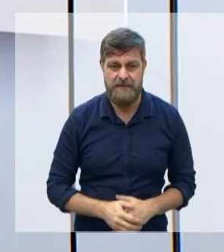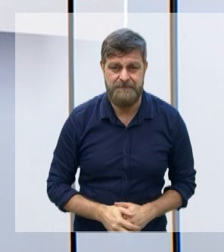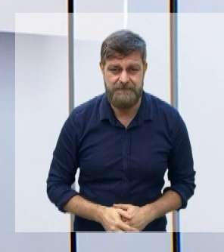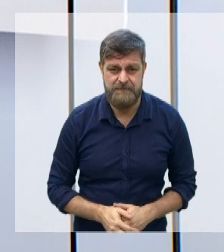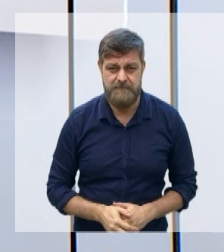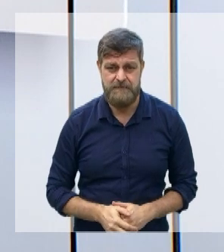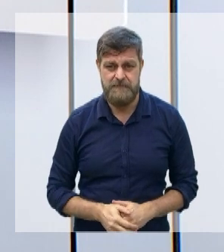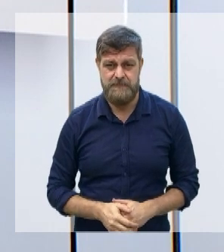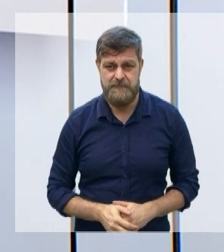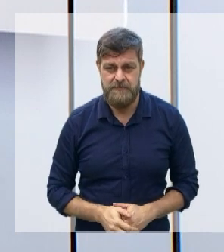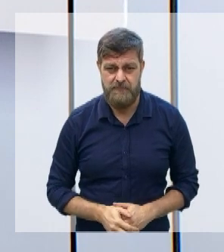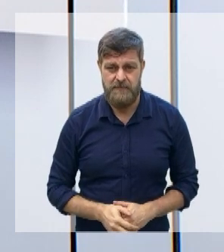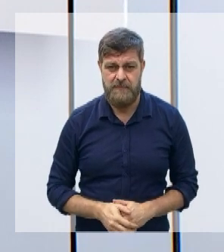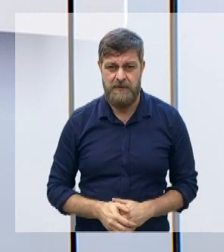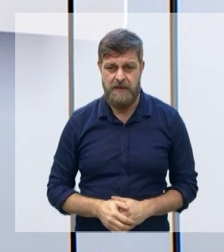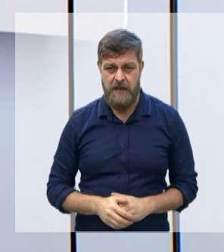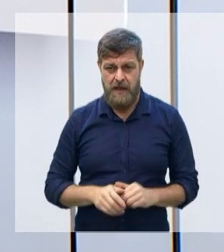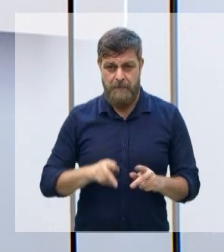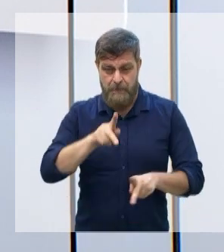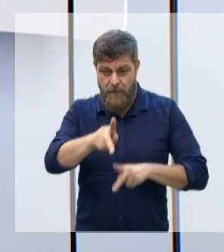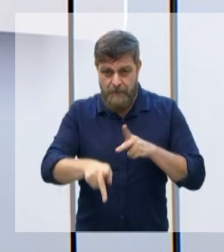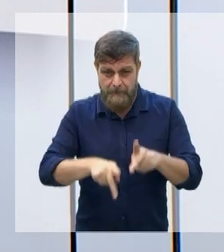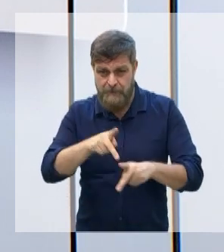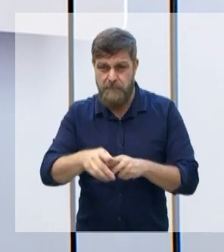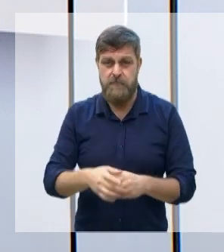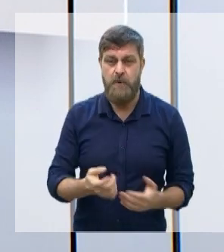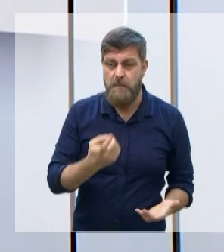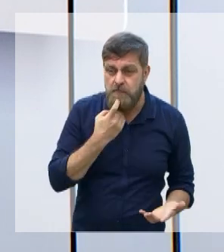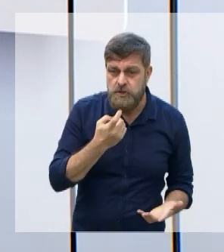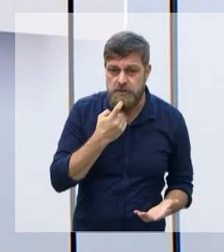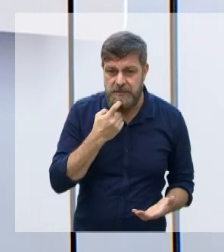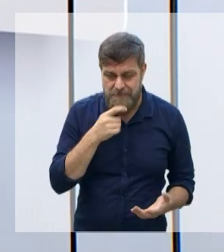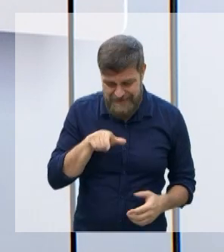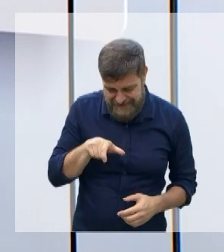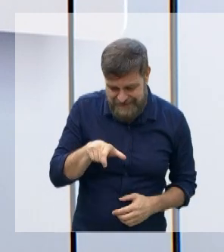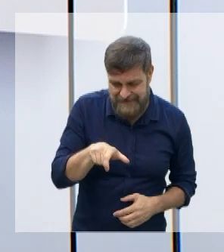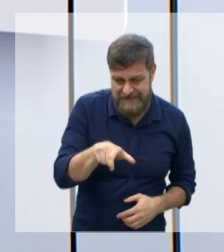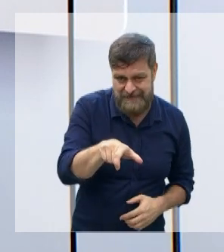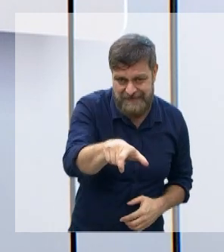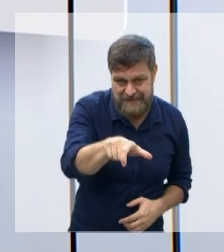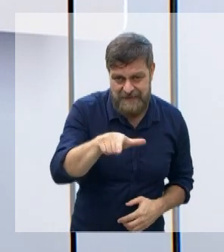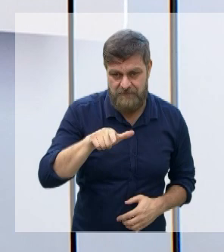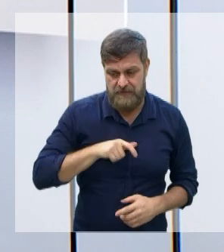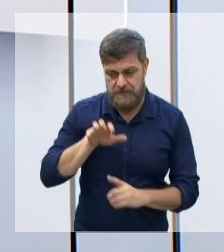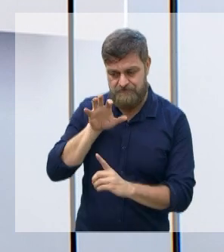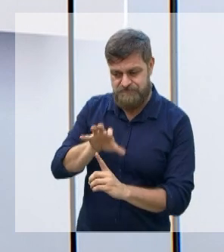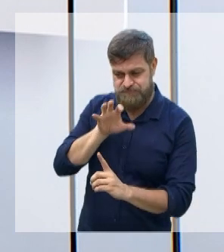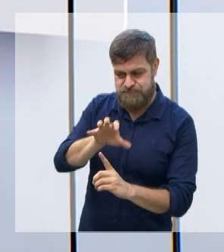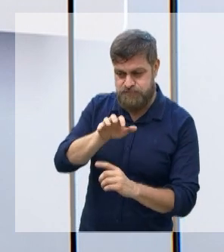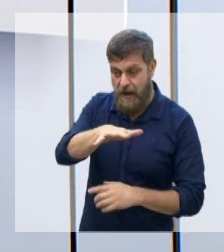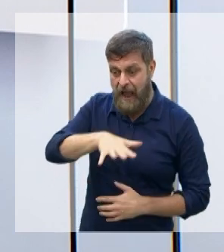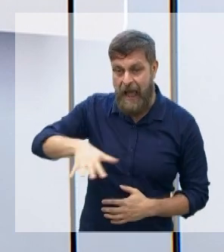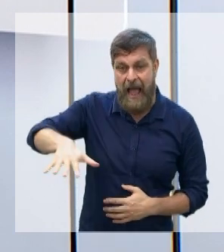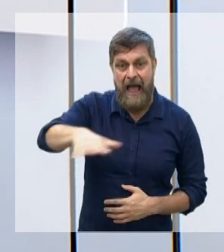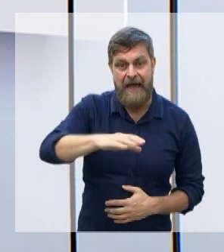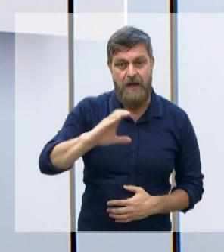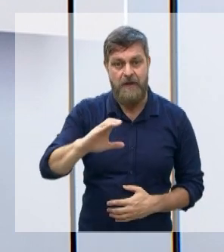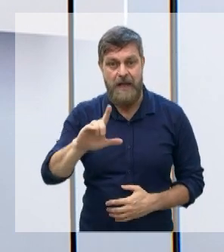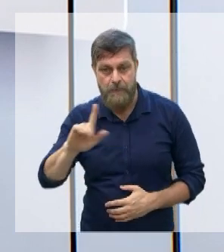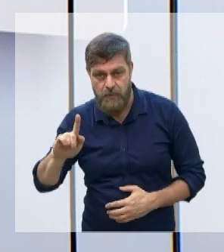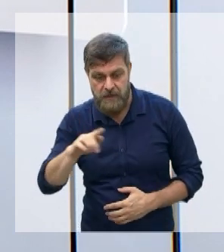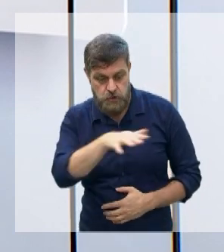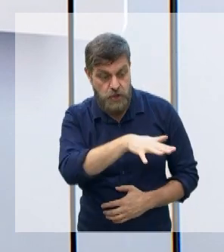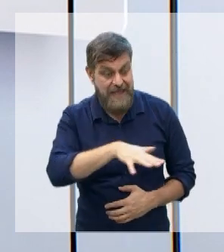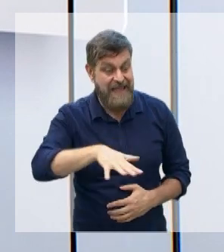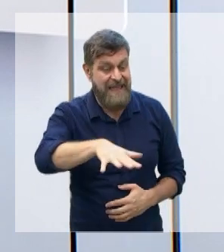é um texto dá um pouco mais de um terço da população de campinas que é as regiões do campo grande e